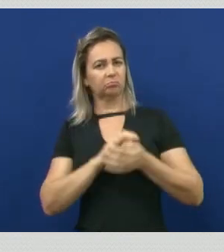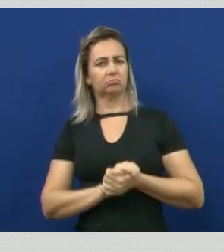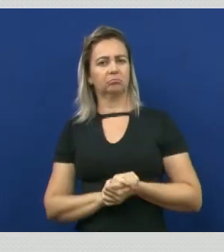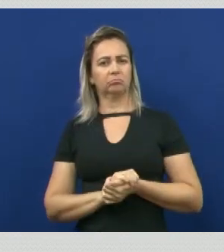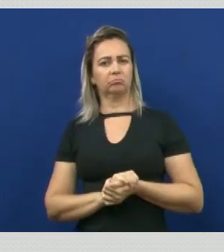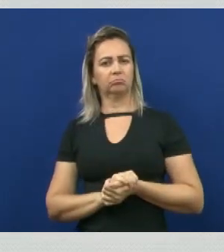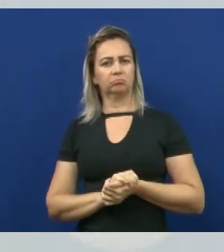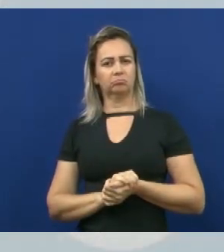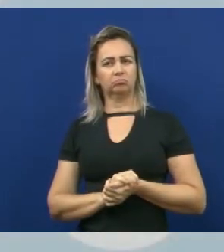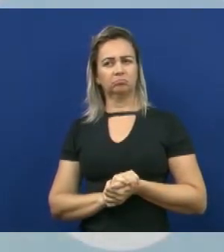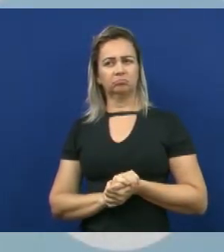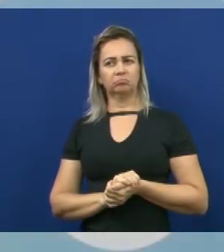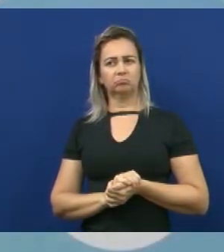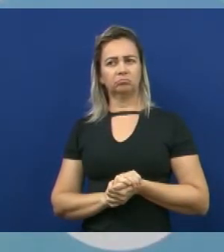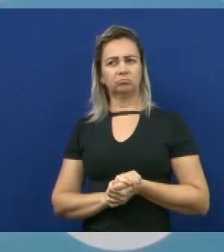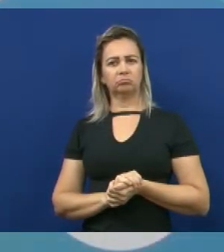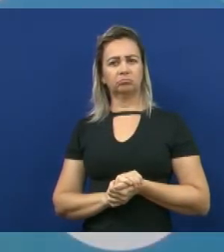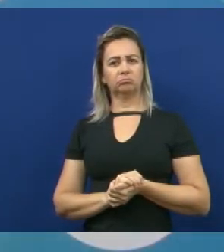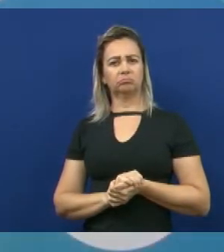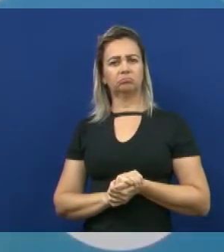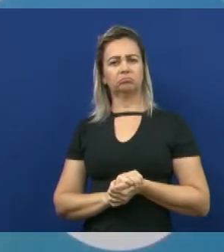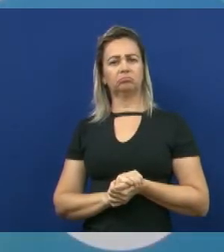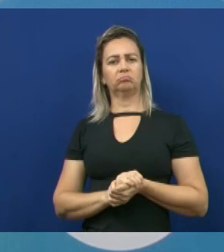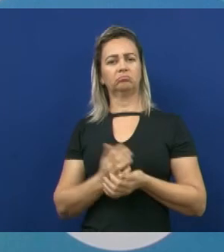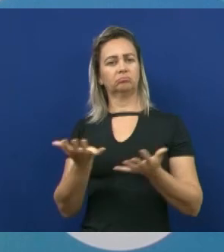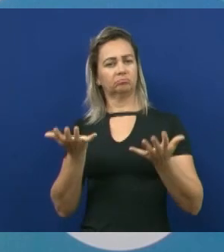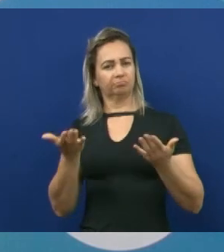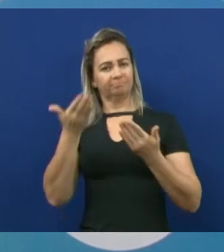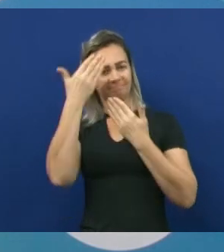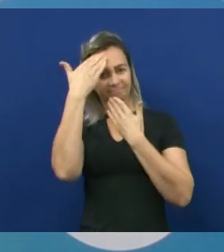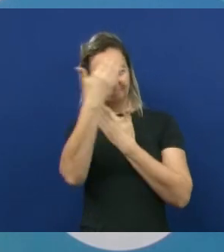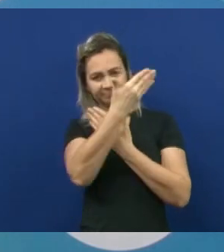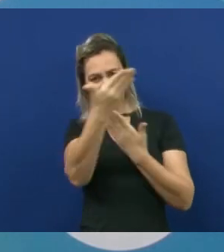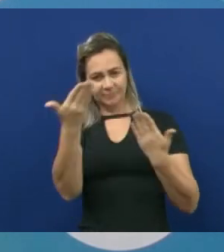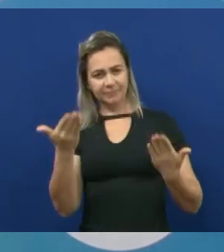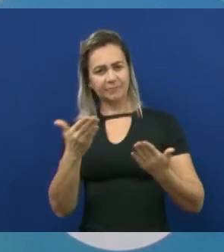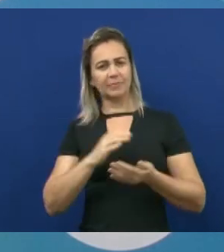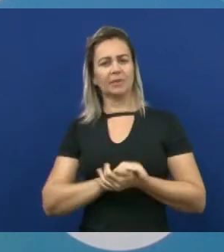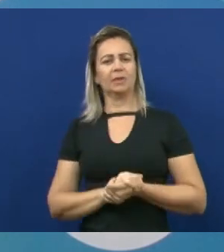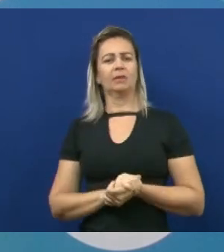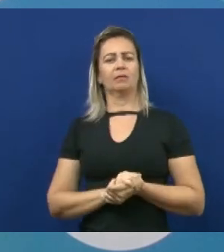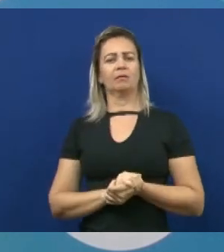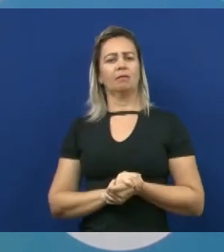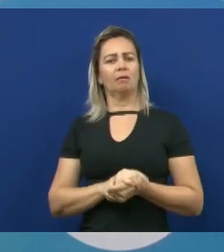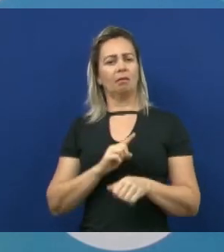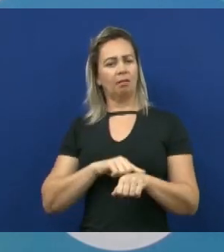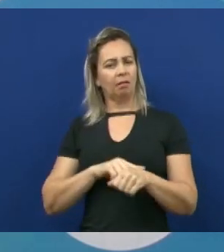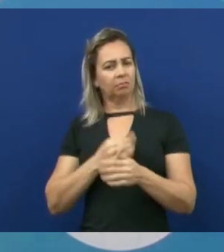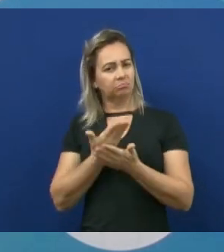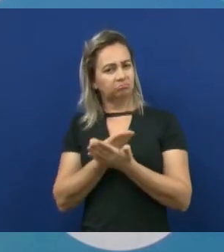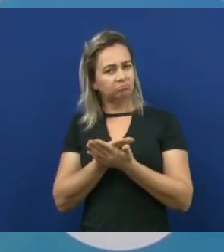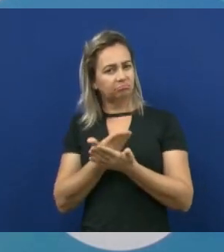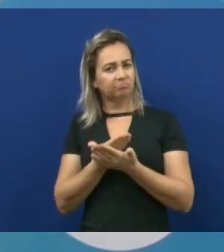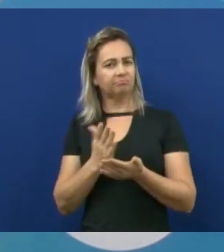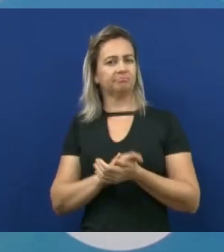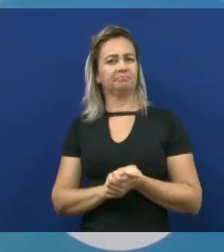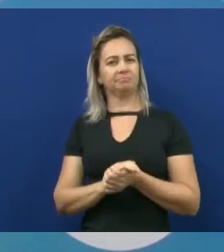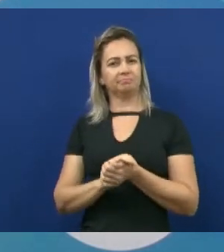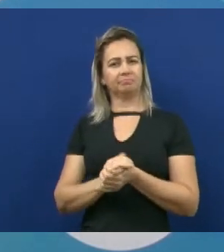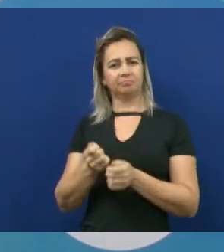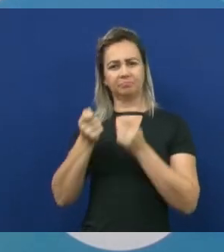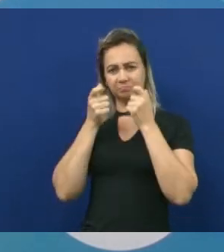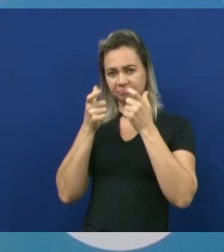pouquinho. Eu quero agradecer você por ter estado comigo até agora. É